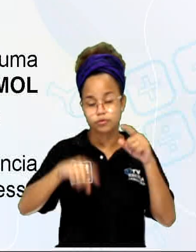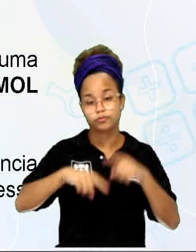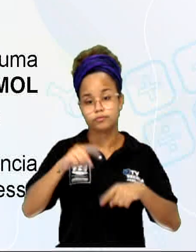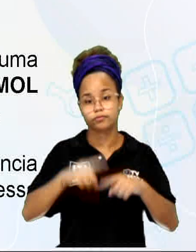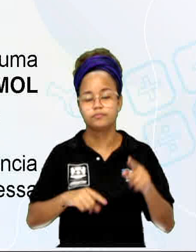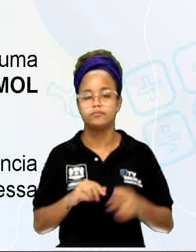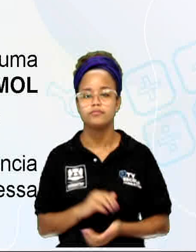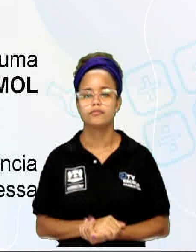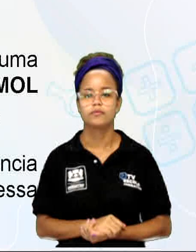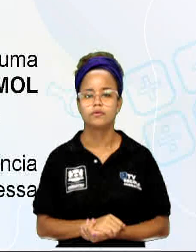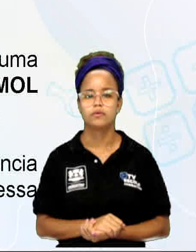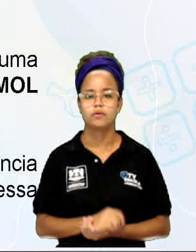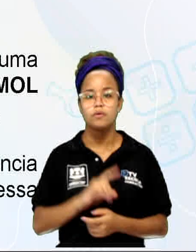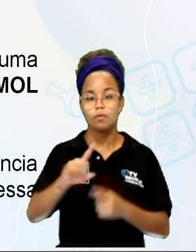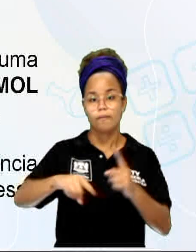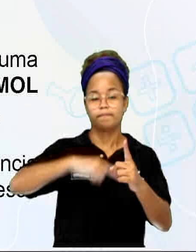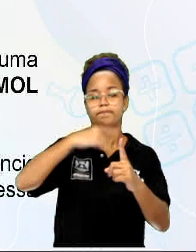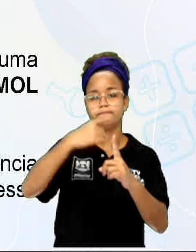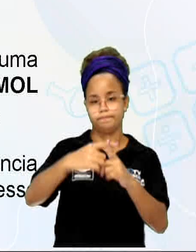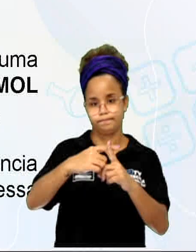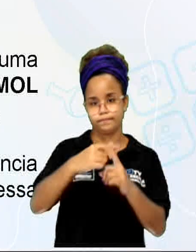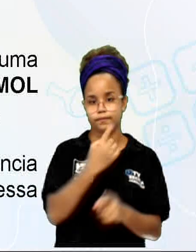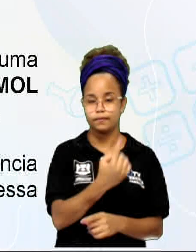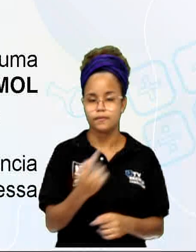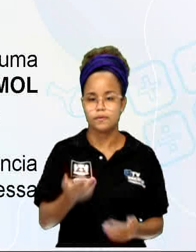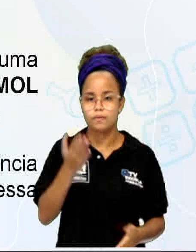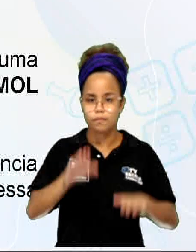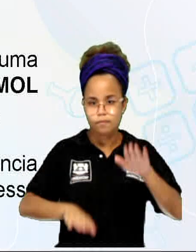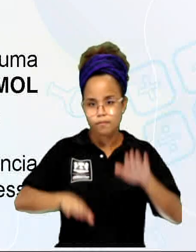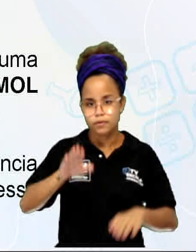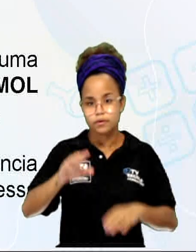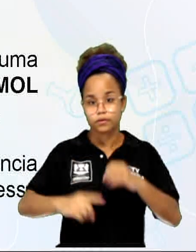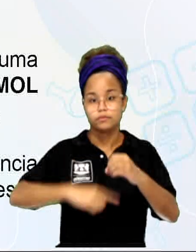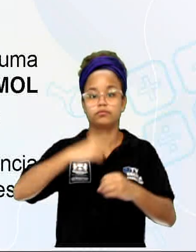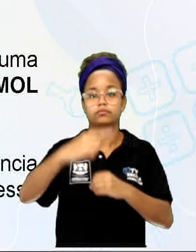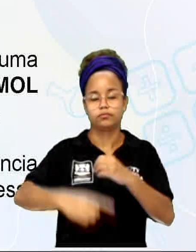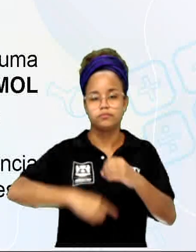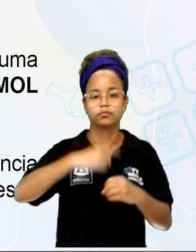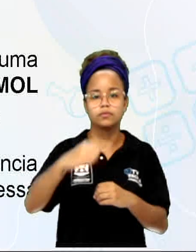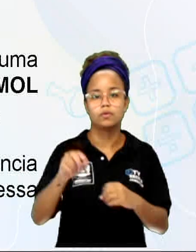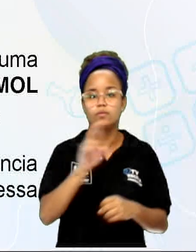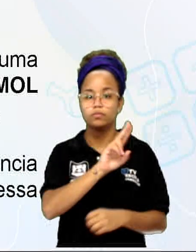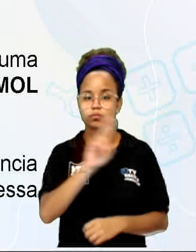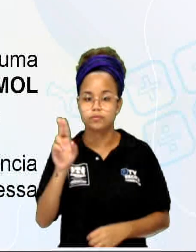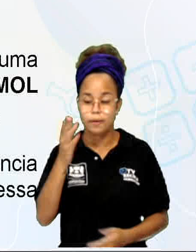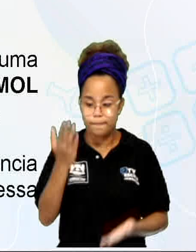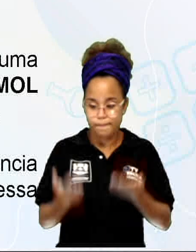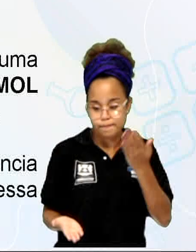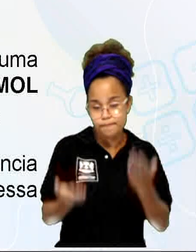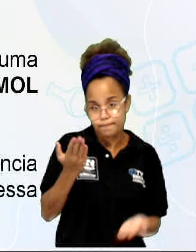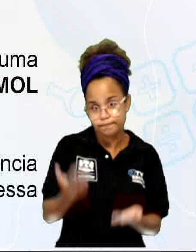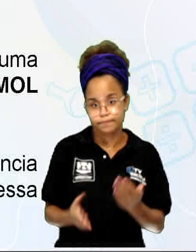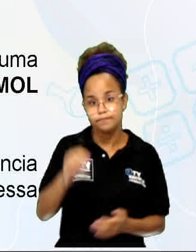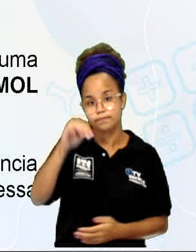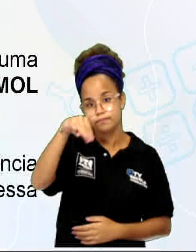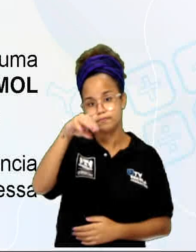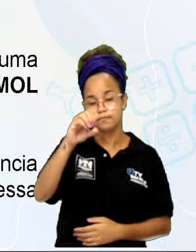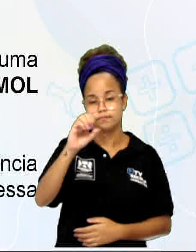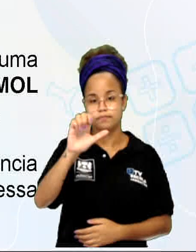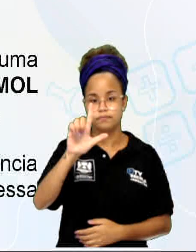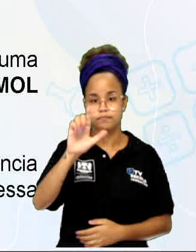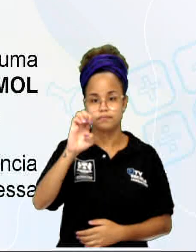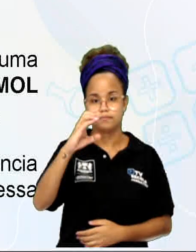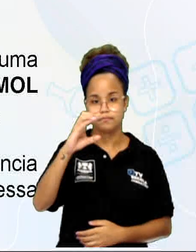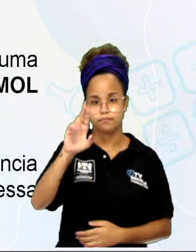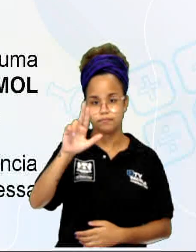das massas de cada átomo em uma determinada molécula é chamado de massa molecular, certo? E é expressa